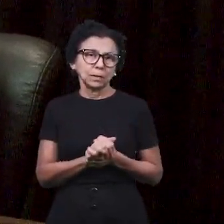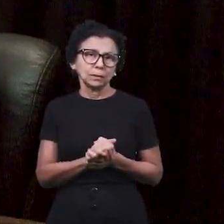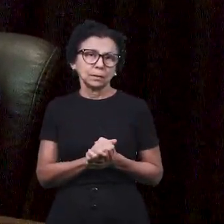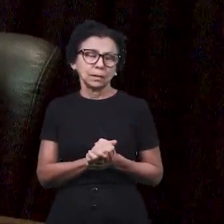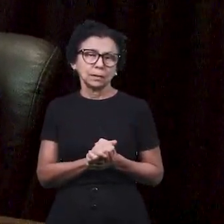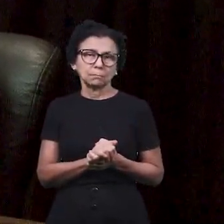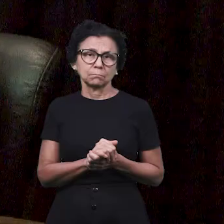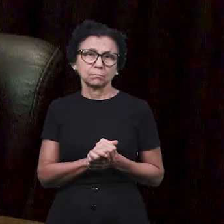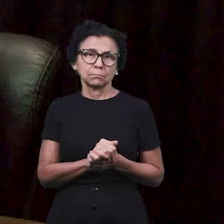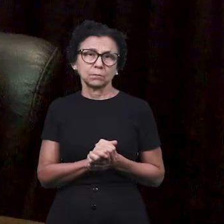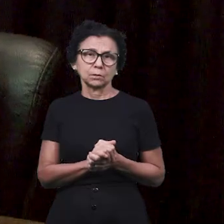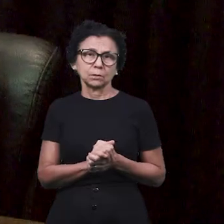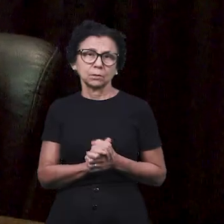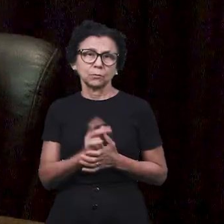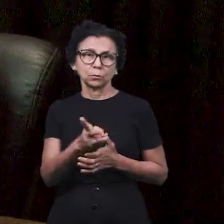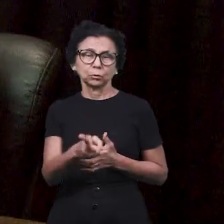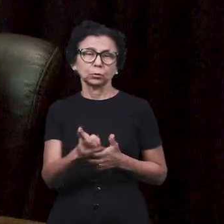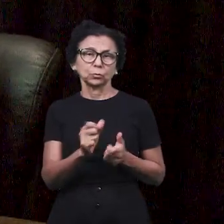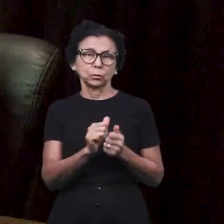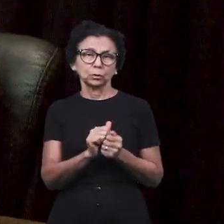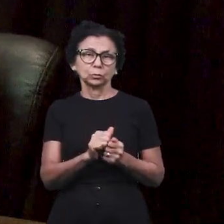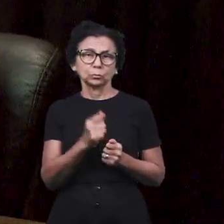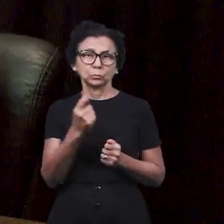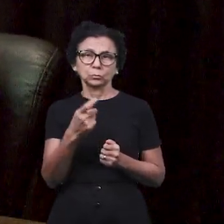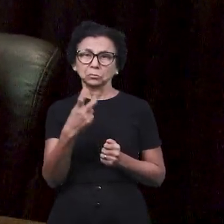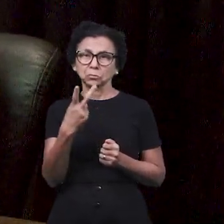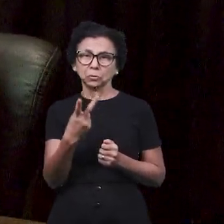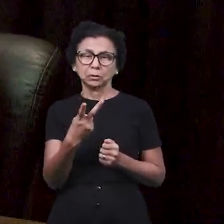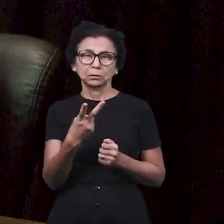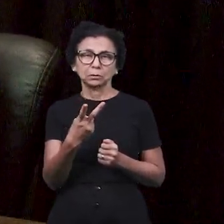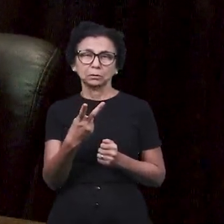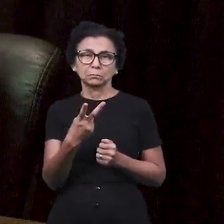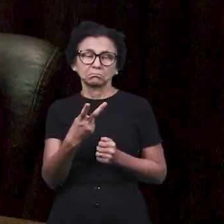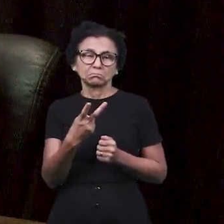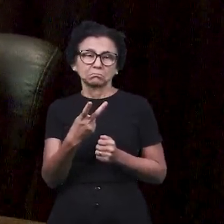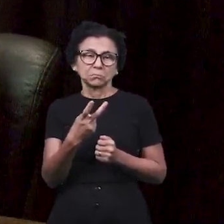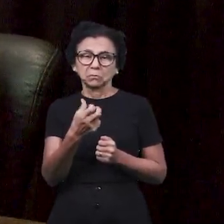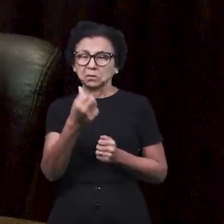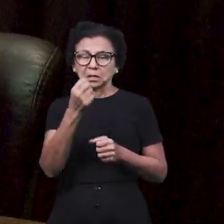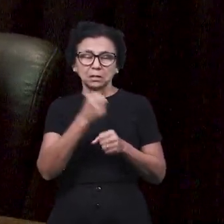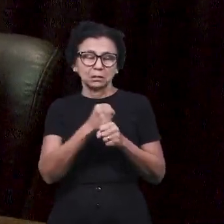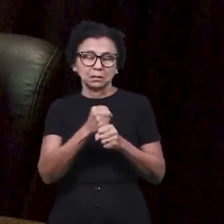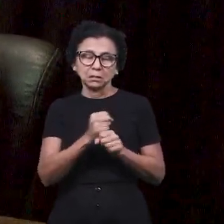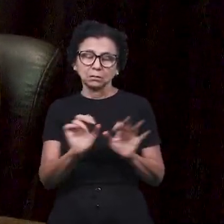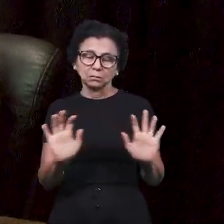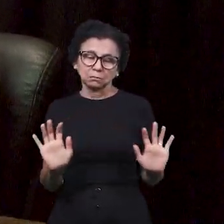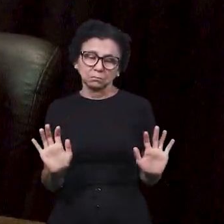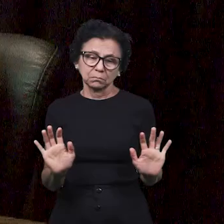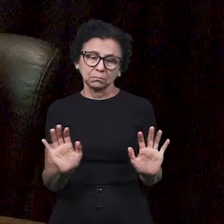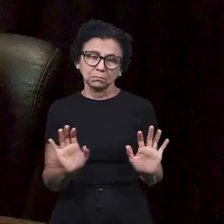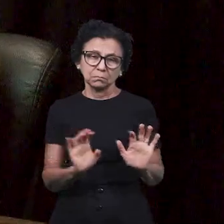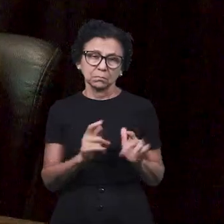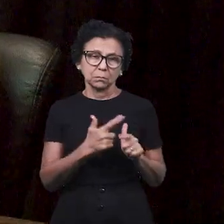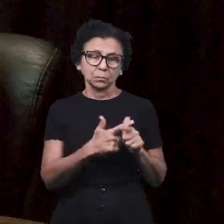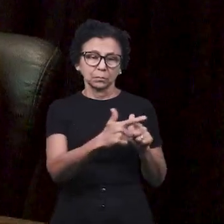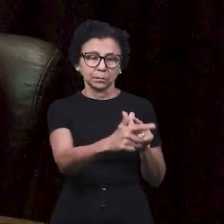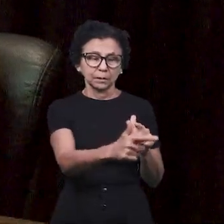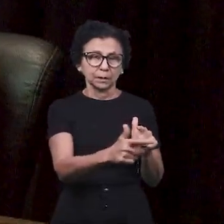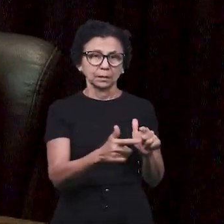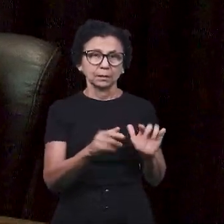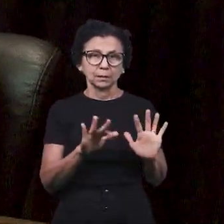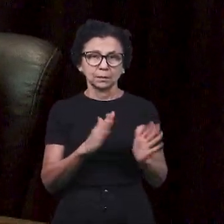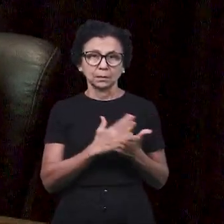aí o problema é deles. Mas se eles estão iniciando um namoro, entende-se que a orientação do Senhor é